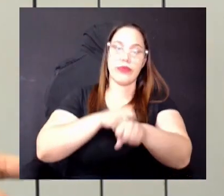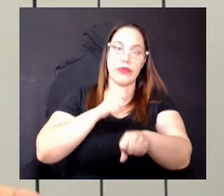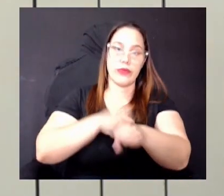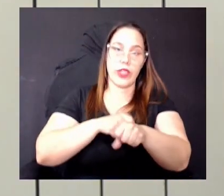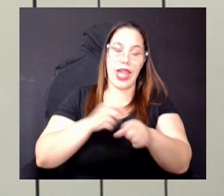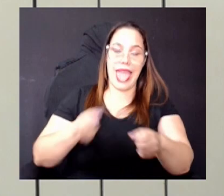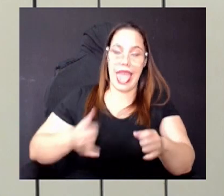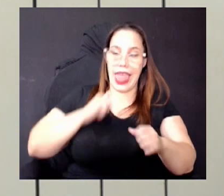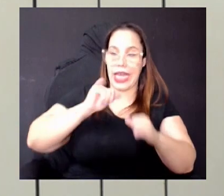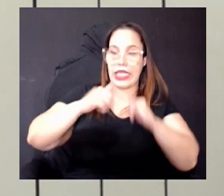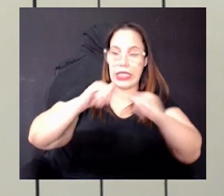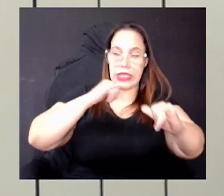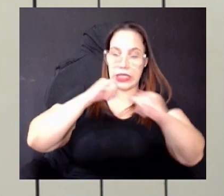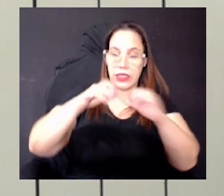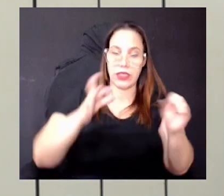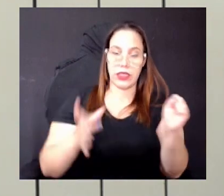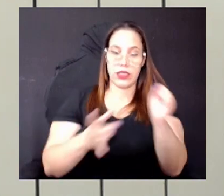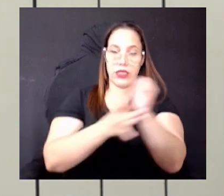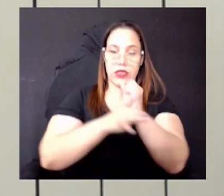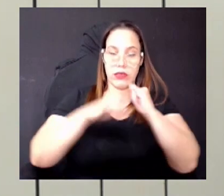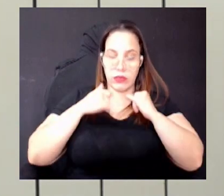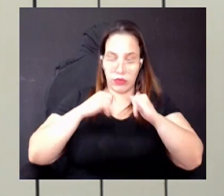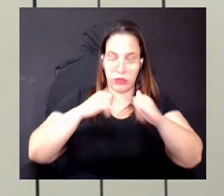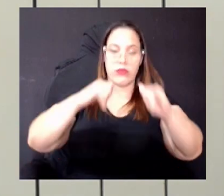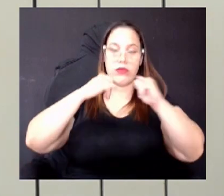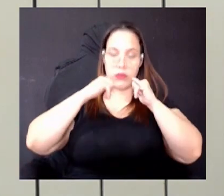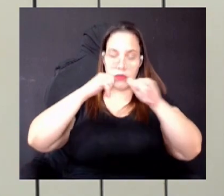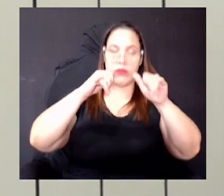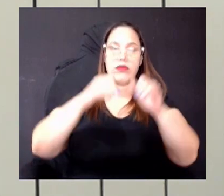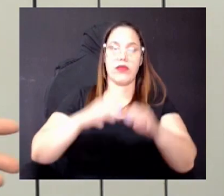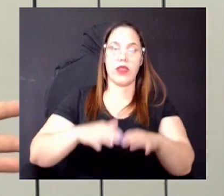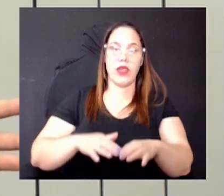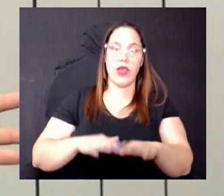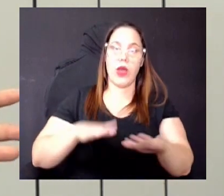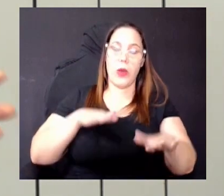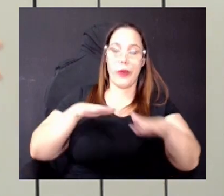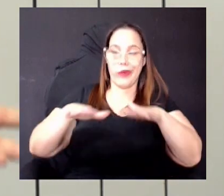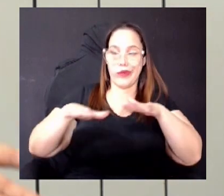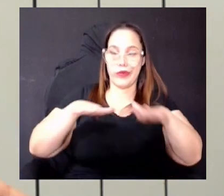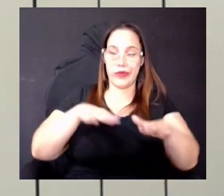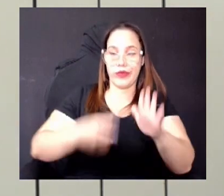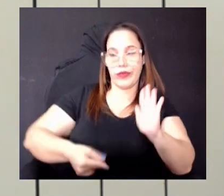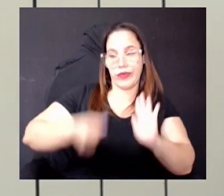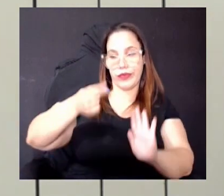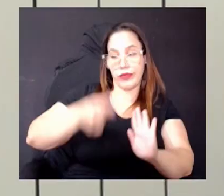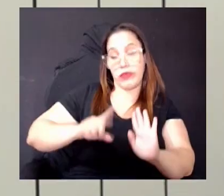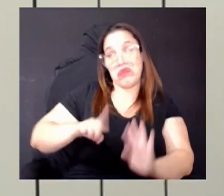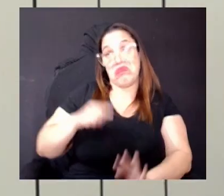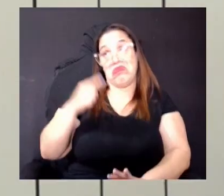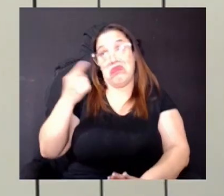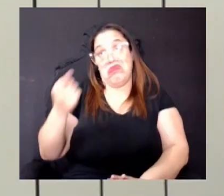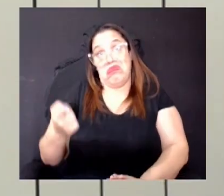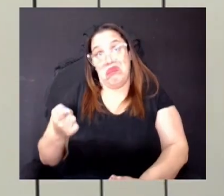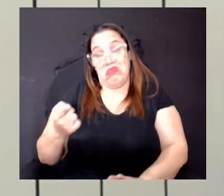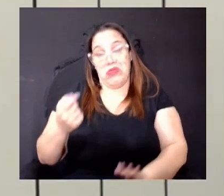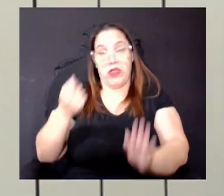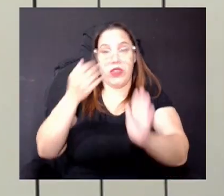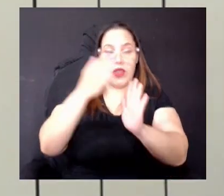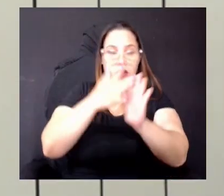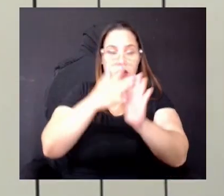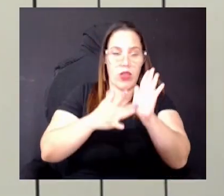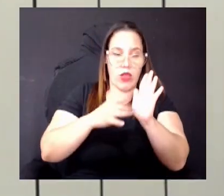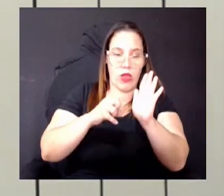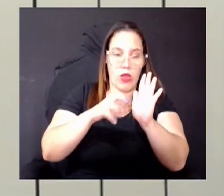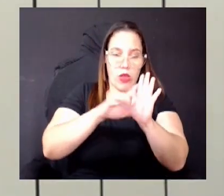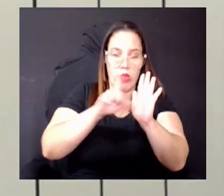a segurança energética e também a modicidade tarifária, isto é, que a conta de luz tenha seu preço